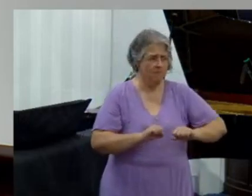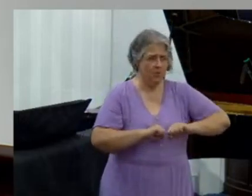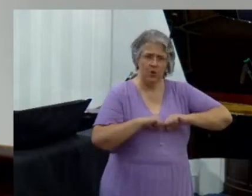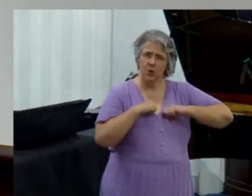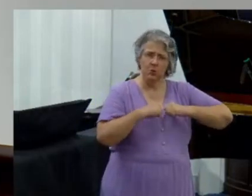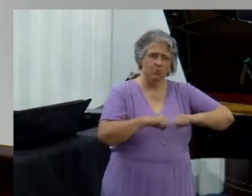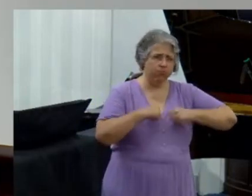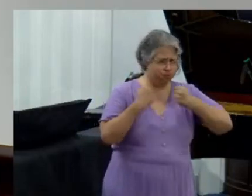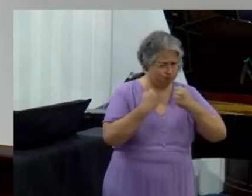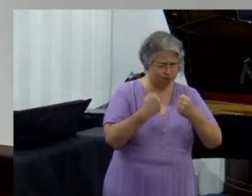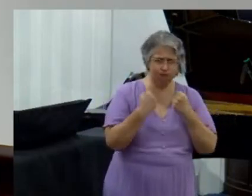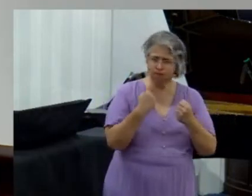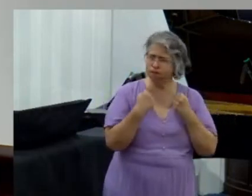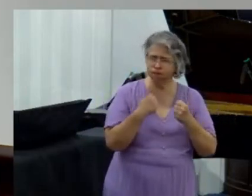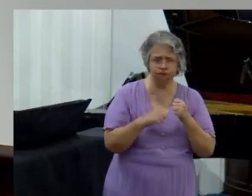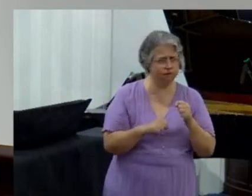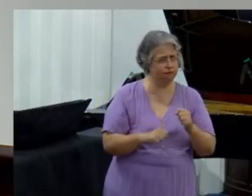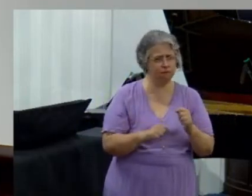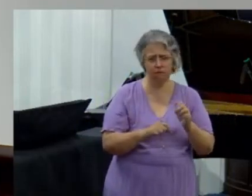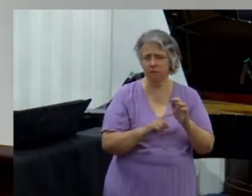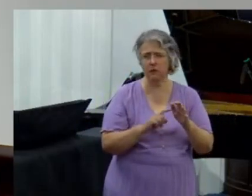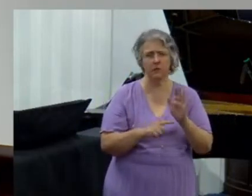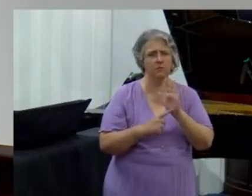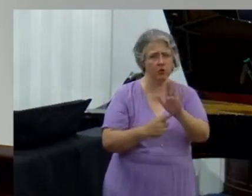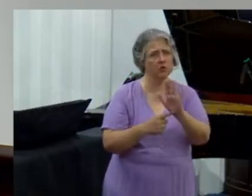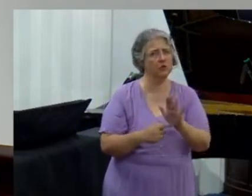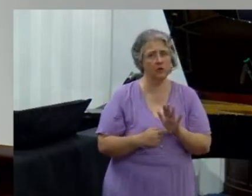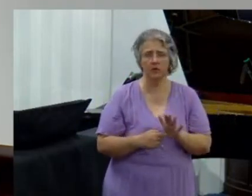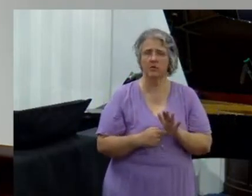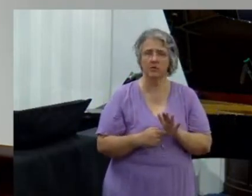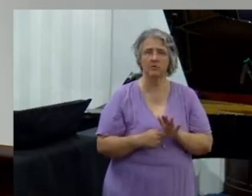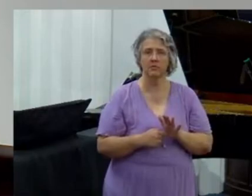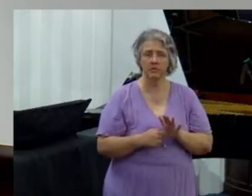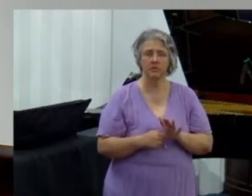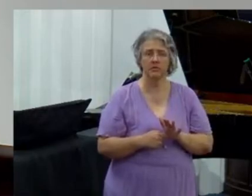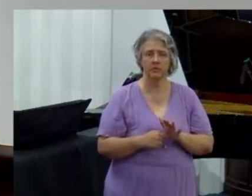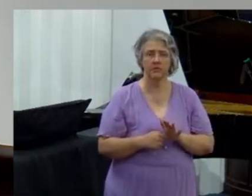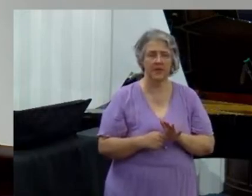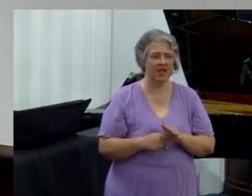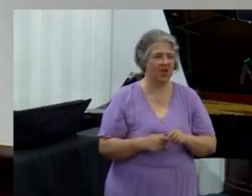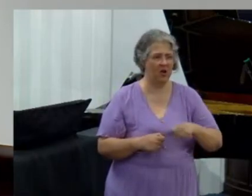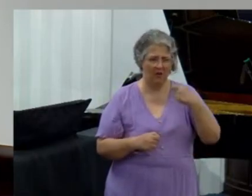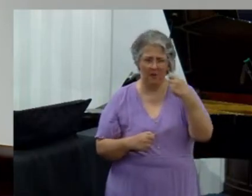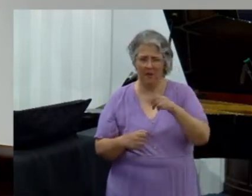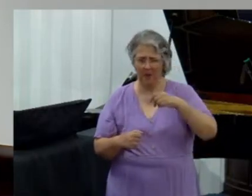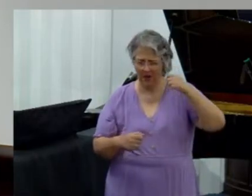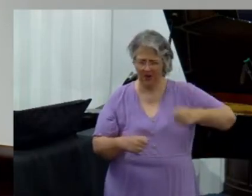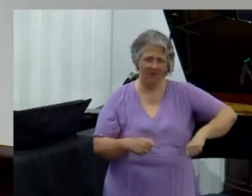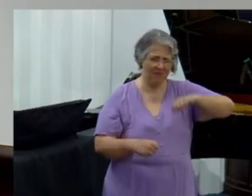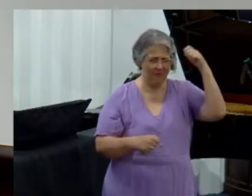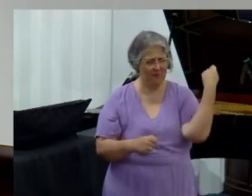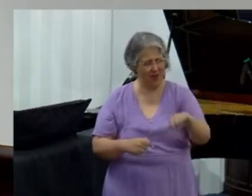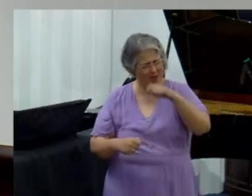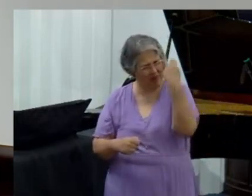ira. E o Senhor está irado com esta situação, então virando mesa de cambistas, expulsando aqueles que